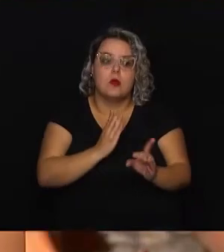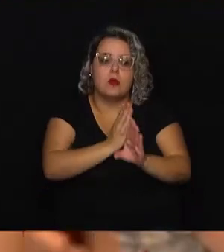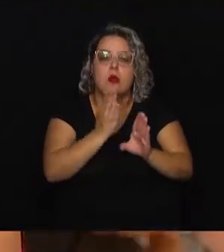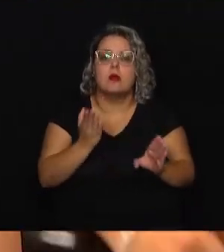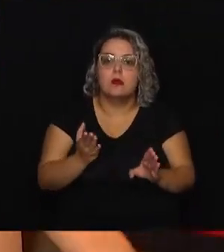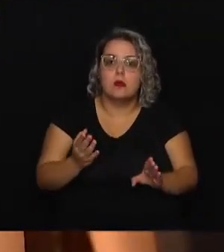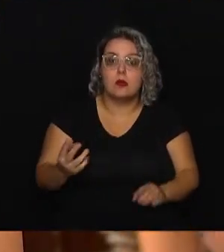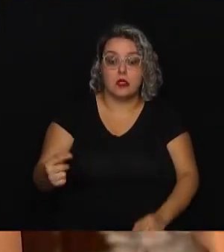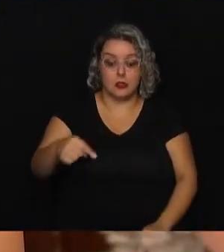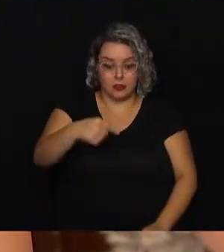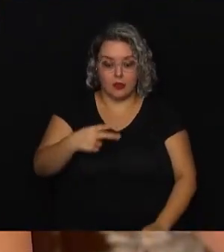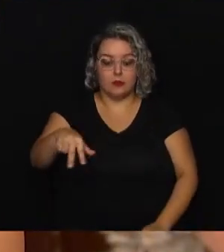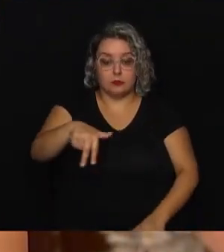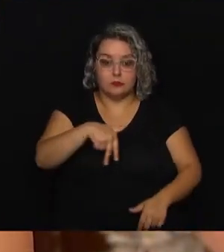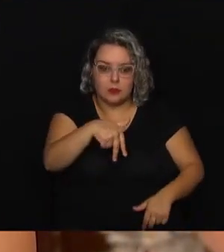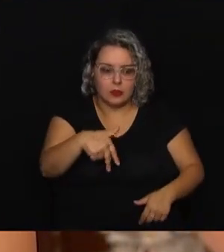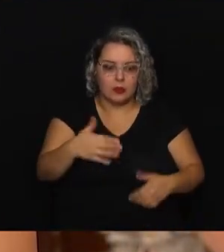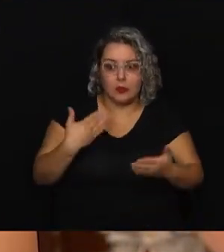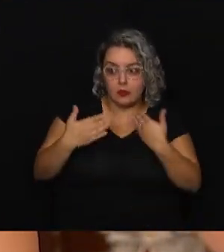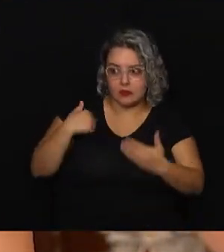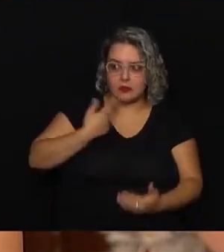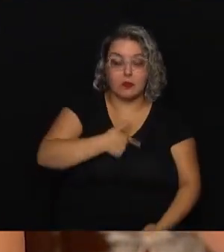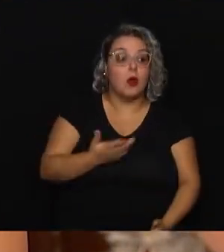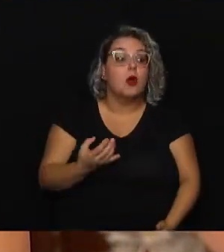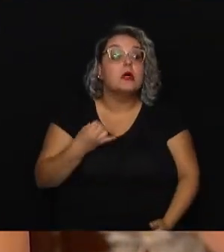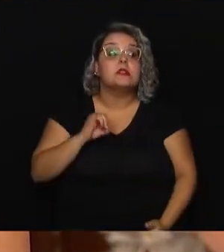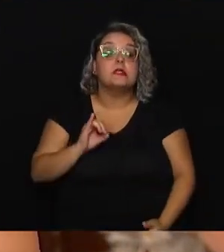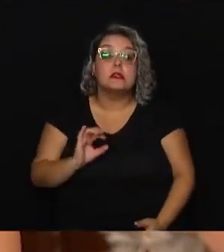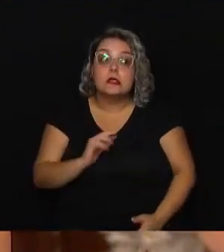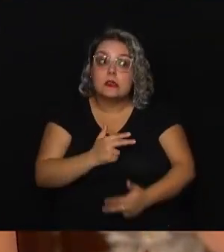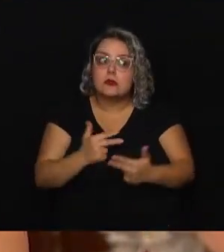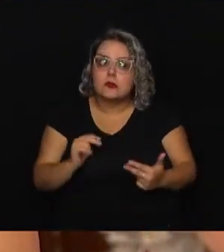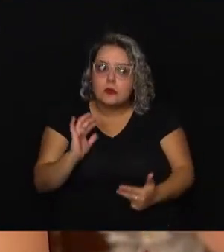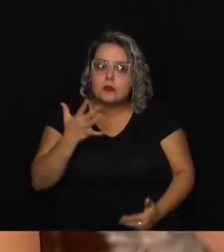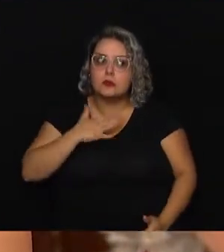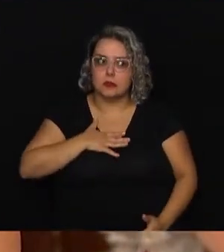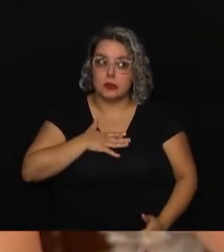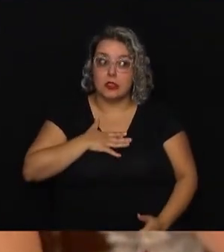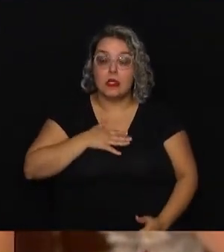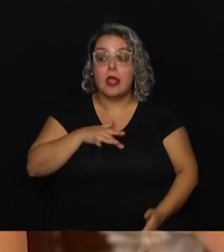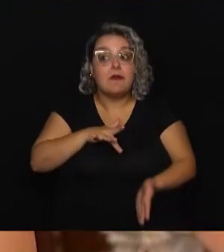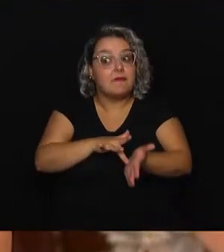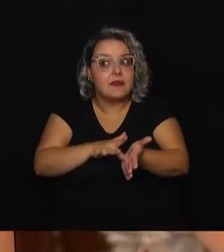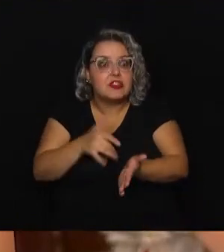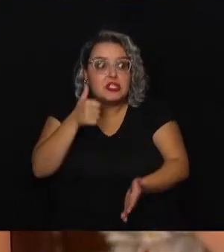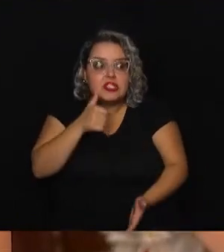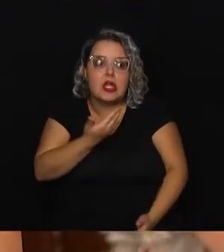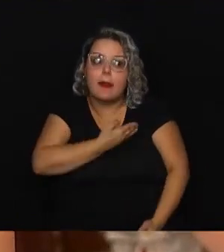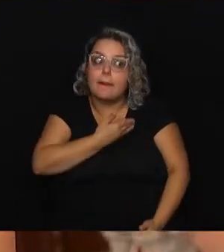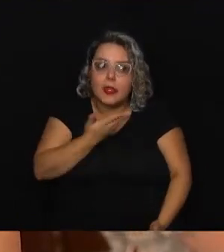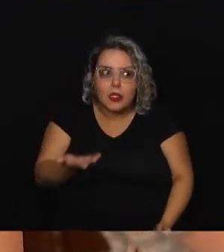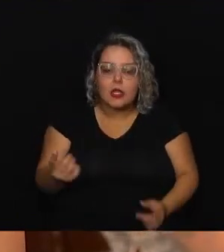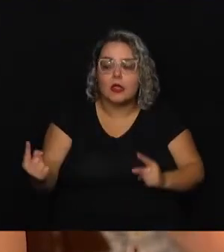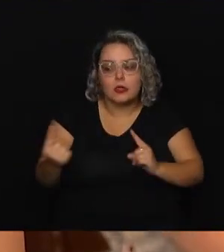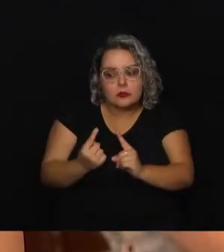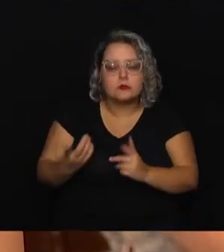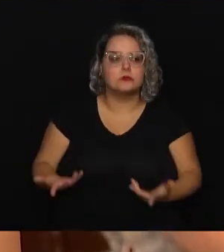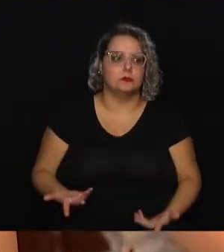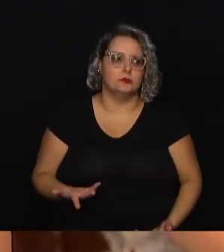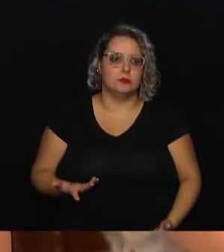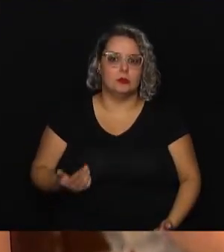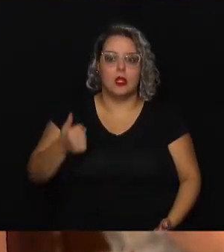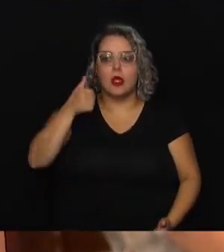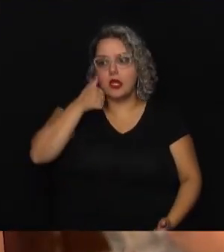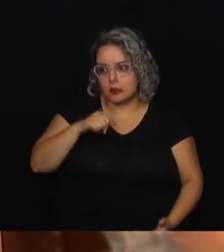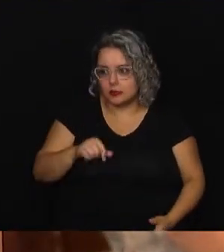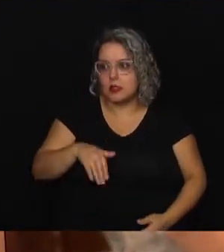buscar ajuda do tipo, ó, se acontecer alguma coisa comigo, finge que é minha amiga. Então, as mulheres estão mais